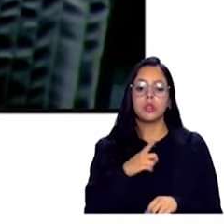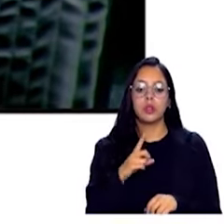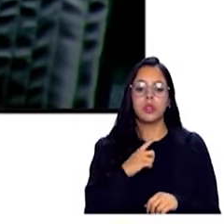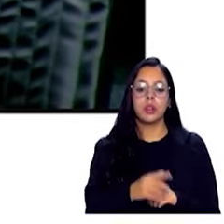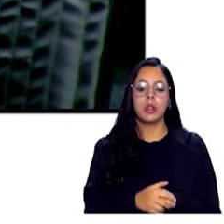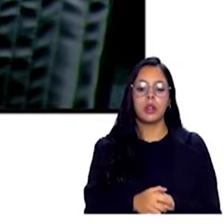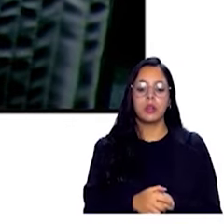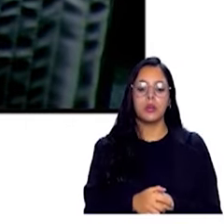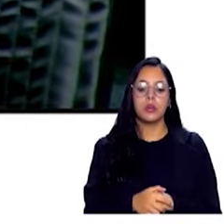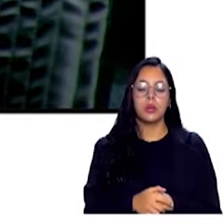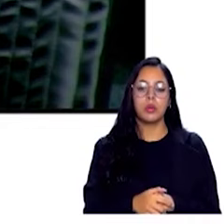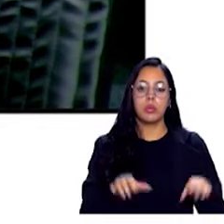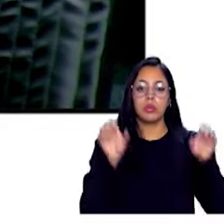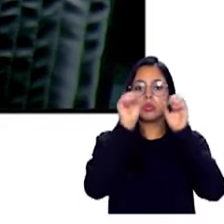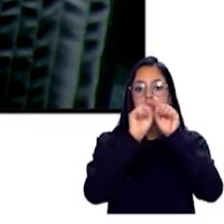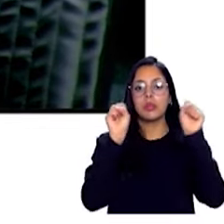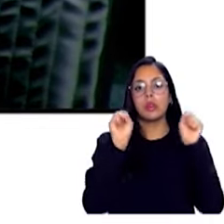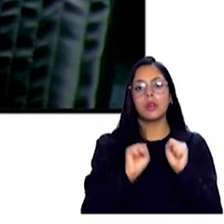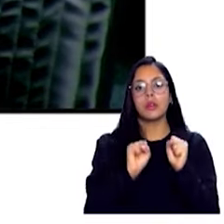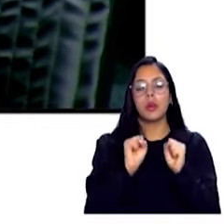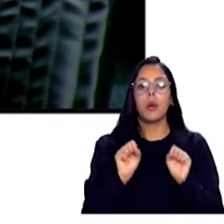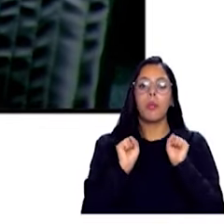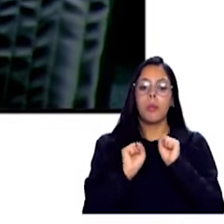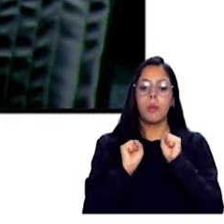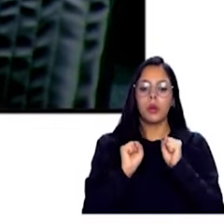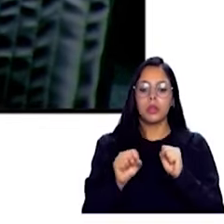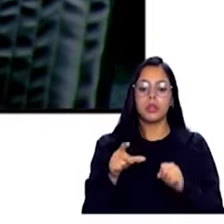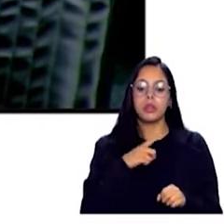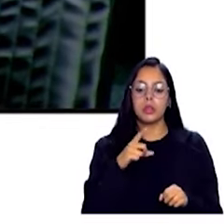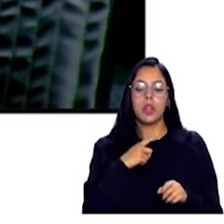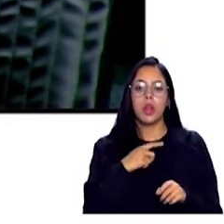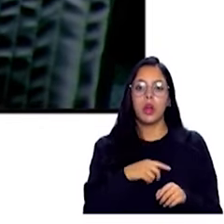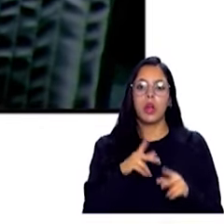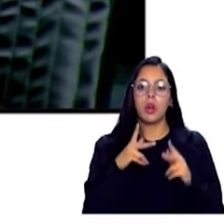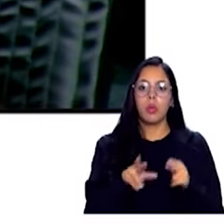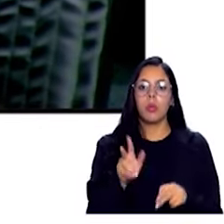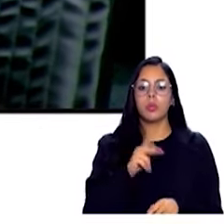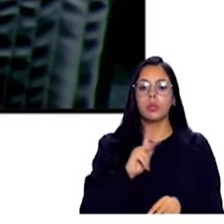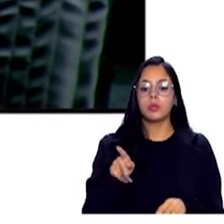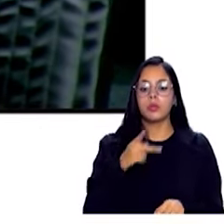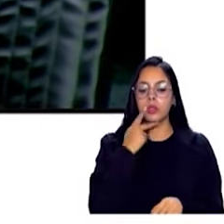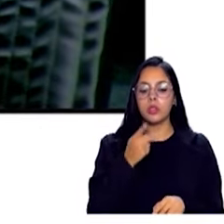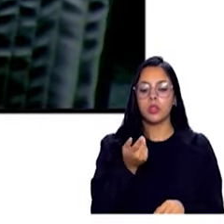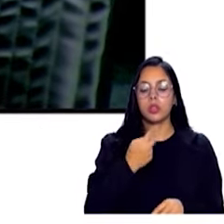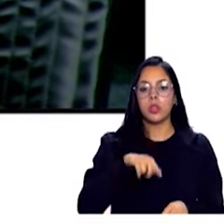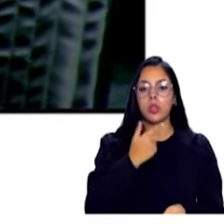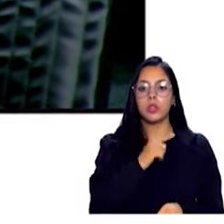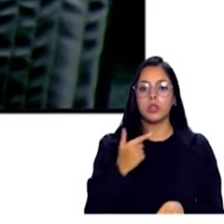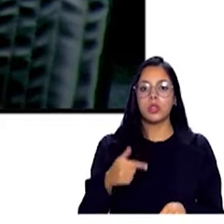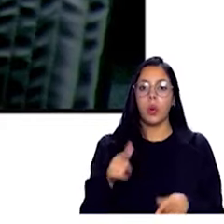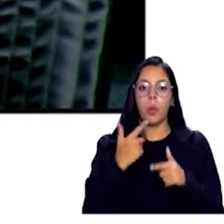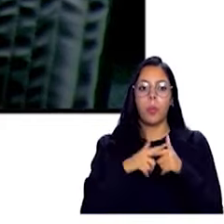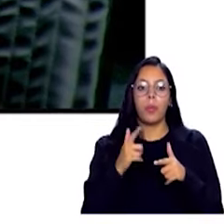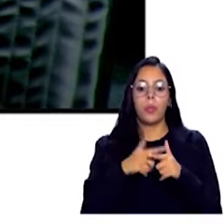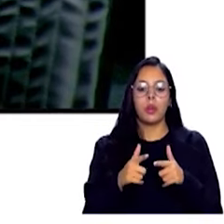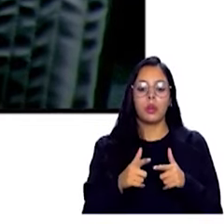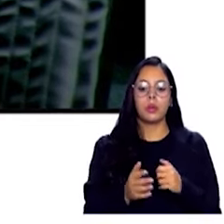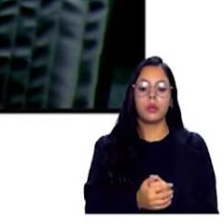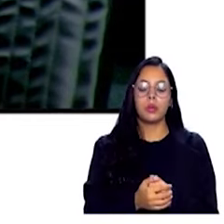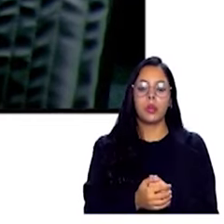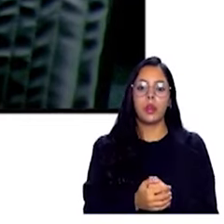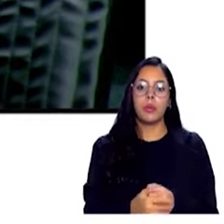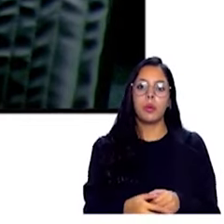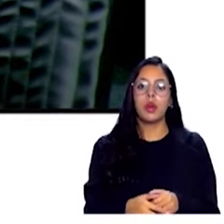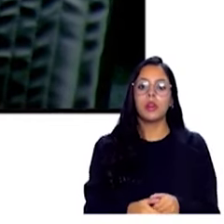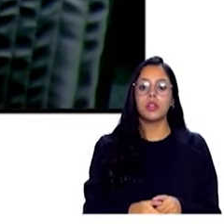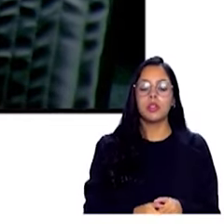um sistema que possa dizer mais ou menos como disse a professora Soraia né Nós não temos propriamente um problema de excesso de litigância perante